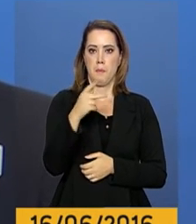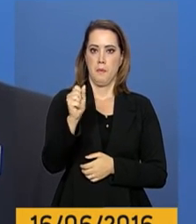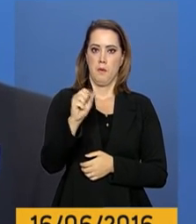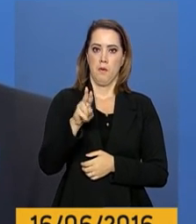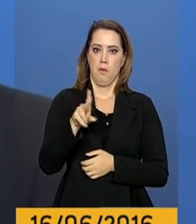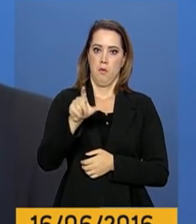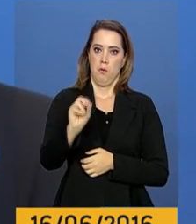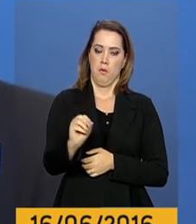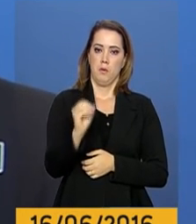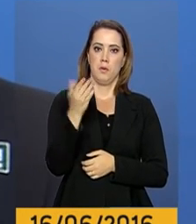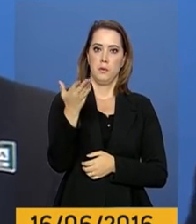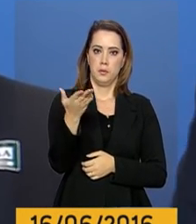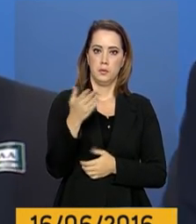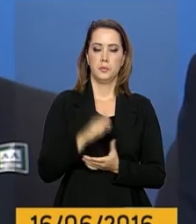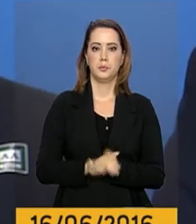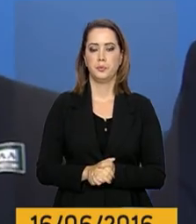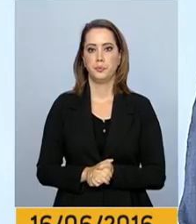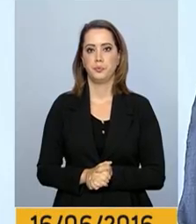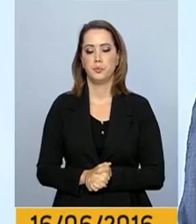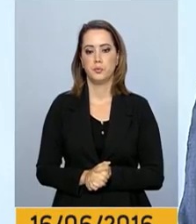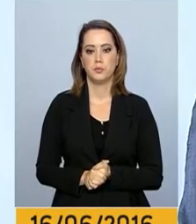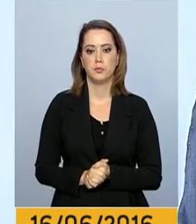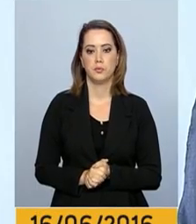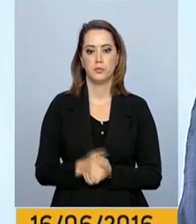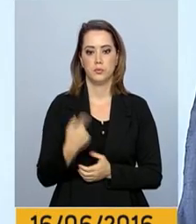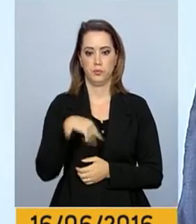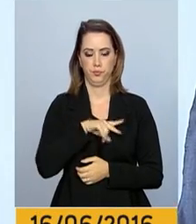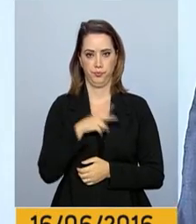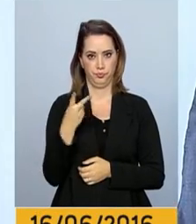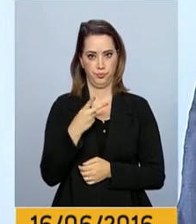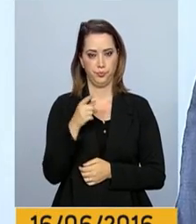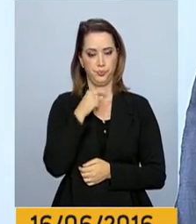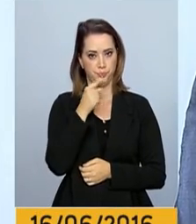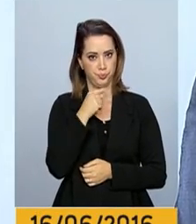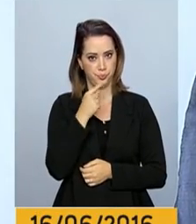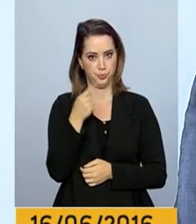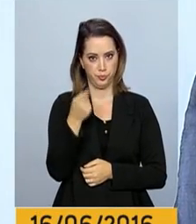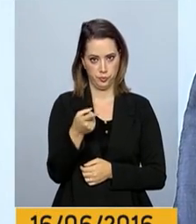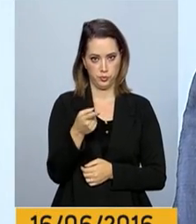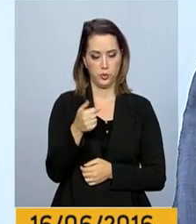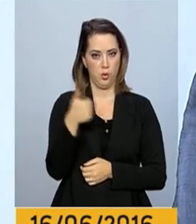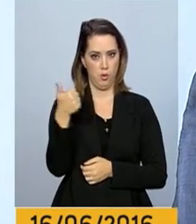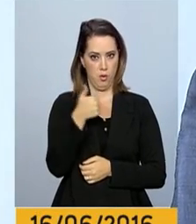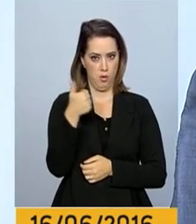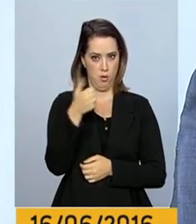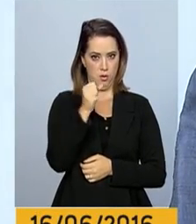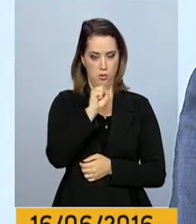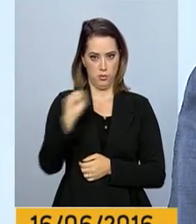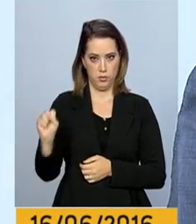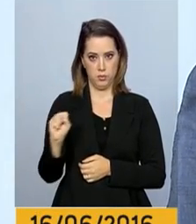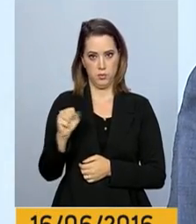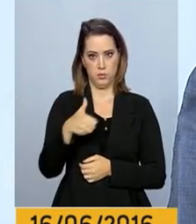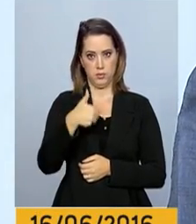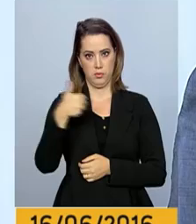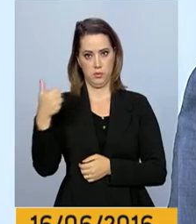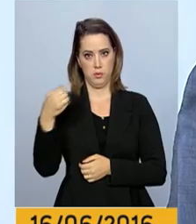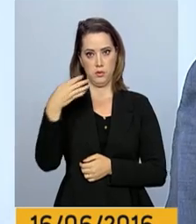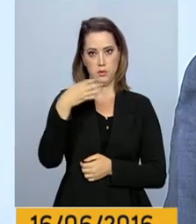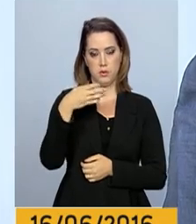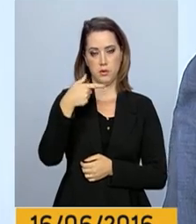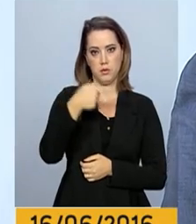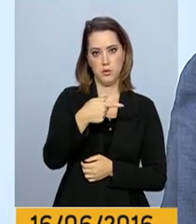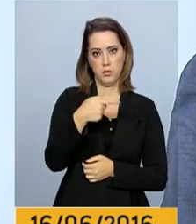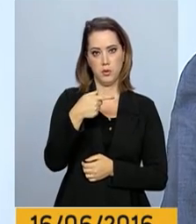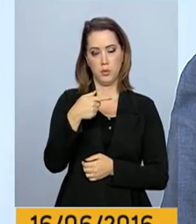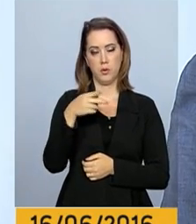Lasalvia. Boa tarde, NBR. Ministro. Tudo bom? Boa tarde, Paulo. Eu queria tirar duas dúvidas e fazer uma pergunta. No primeiro semestre foram 147 mil vagas.